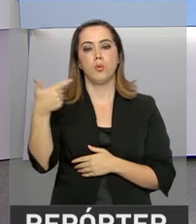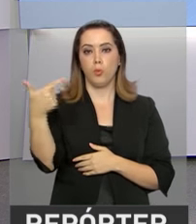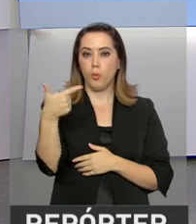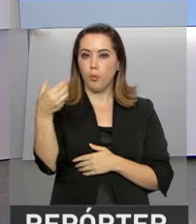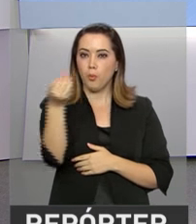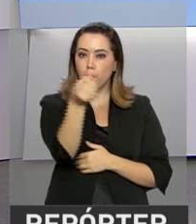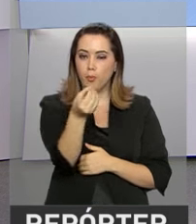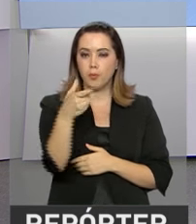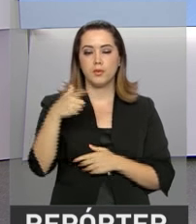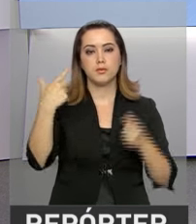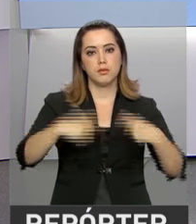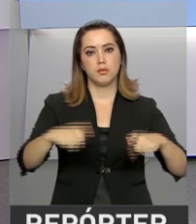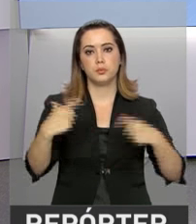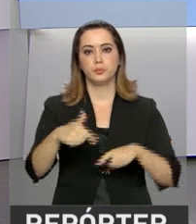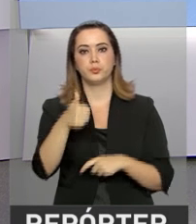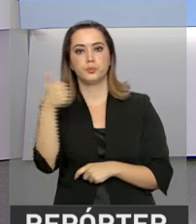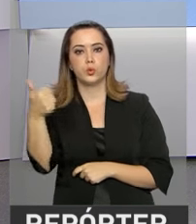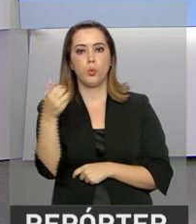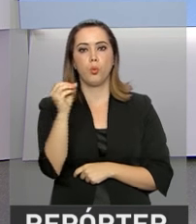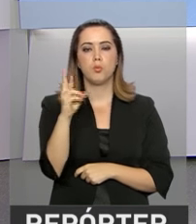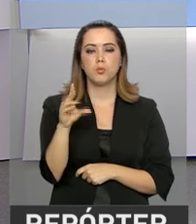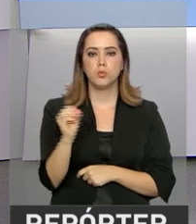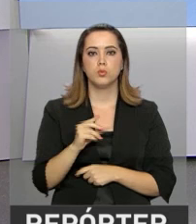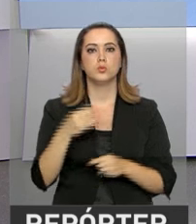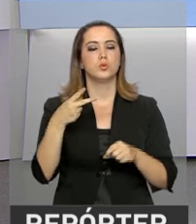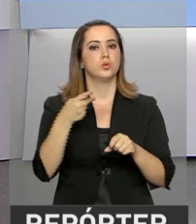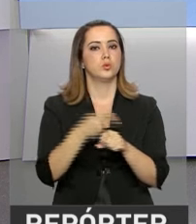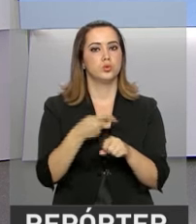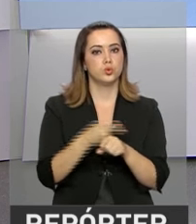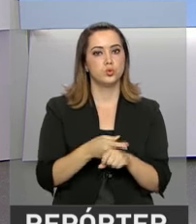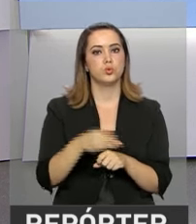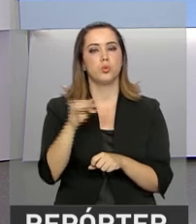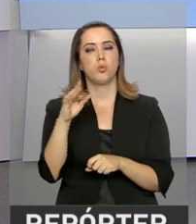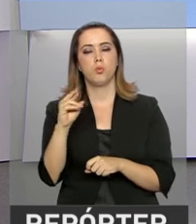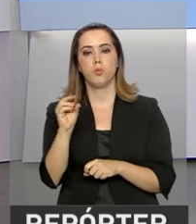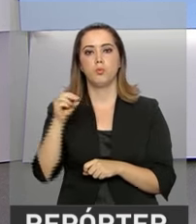colocação com uma medalha de ouro uma de prata uma de bronze no total de três medalhas